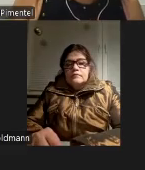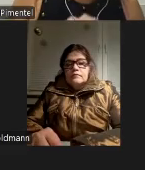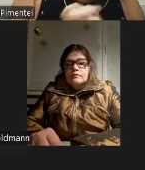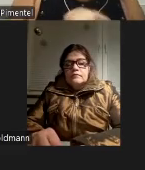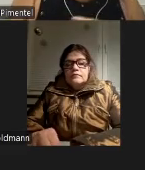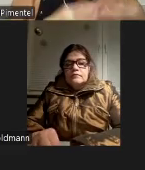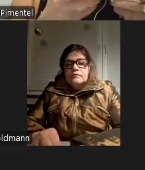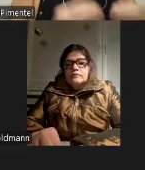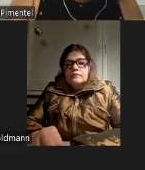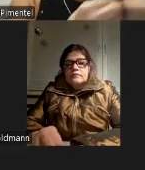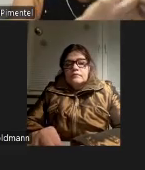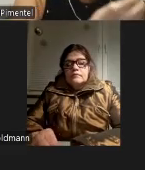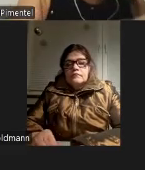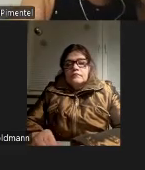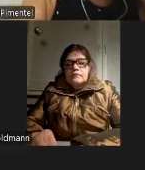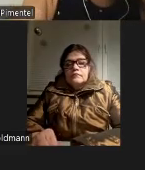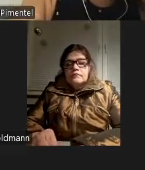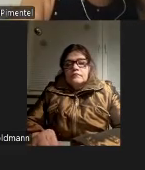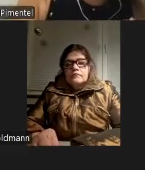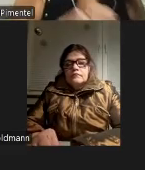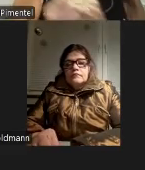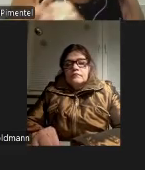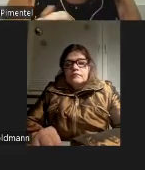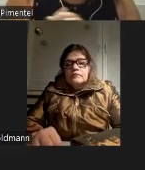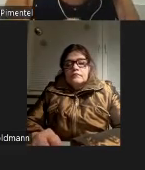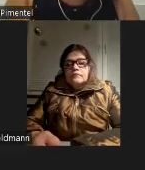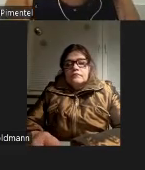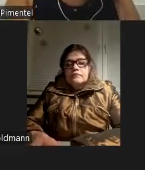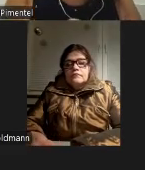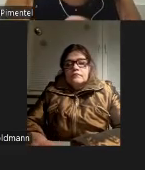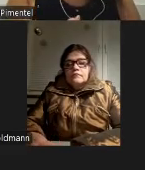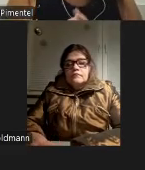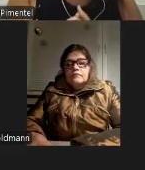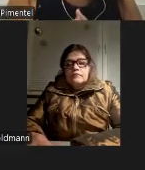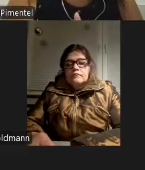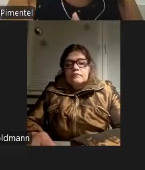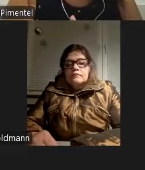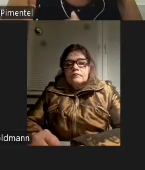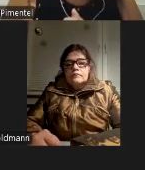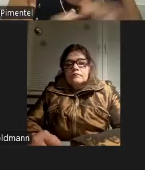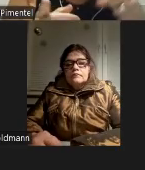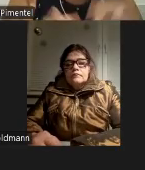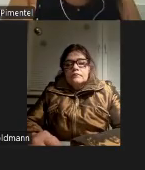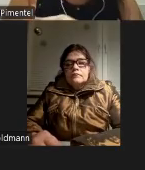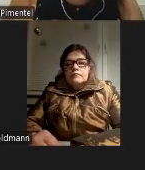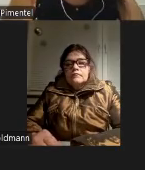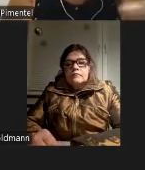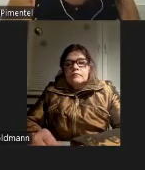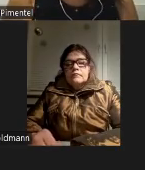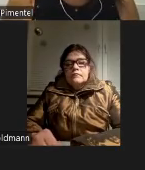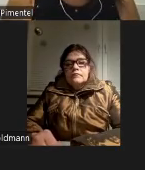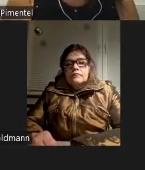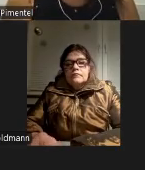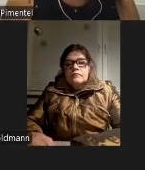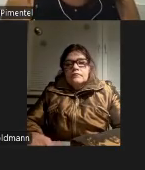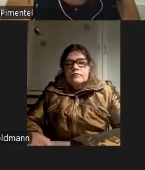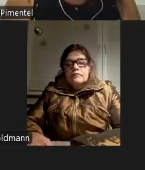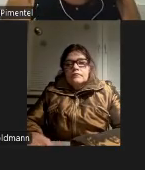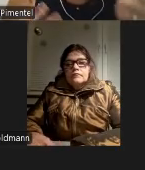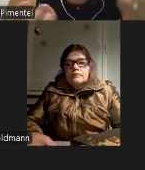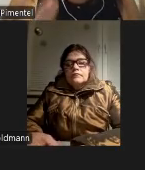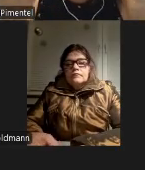ou cirurgia, eles apresentaram risco significativamente reduzido de doença de Alzheimer em relação àqueles que não